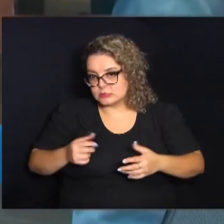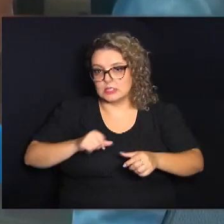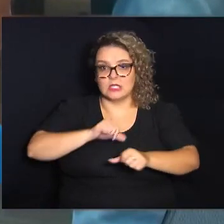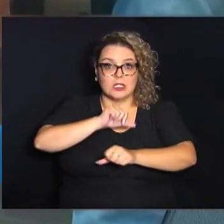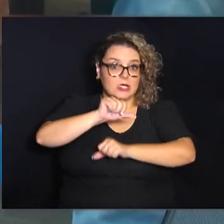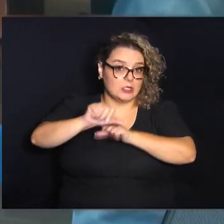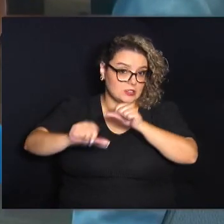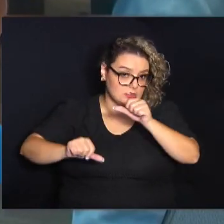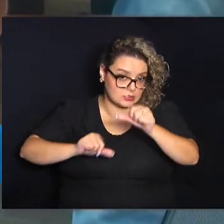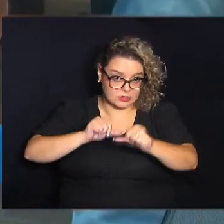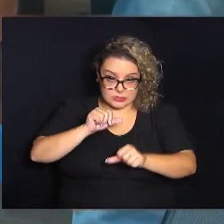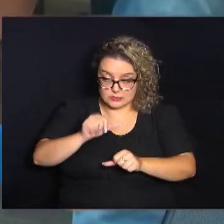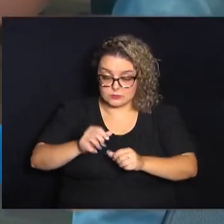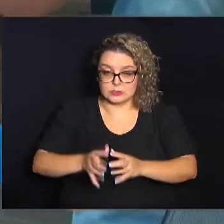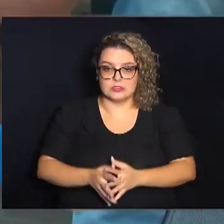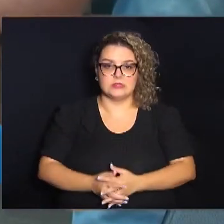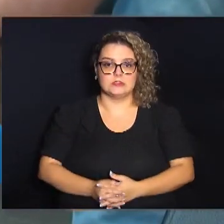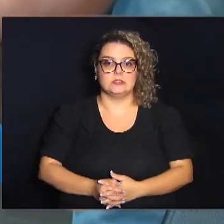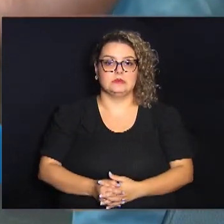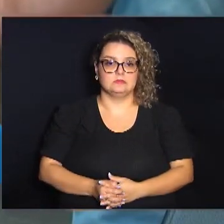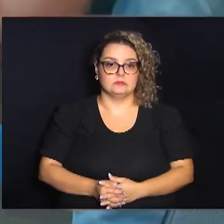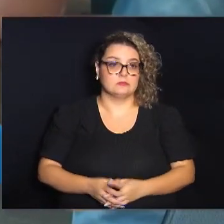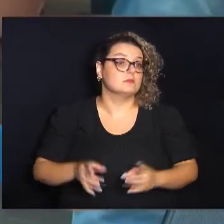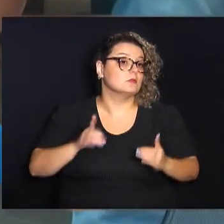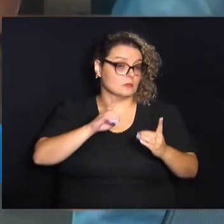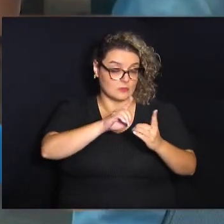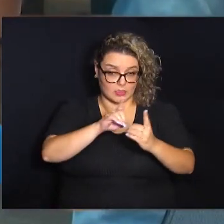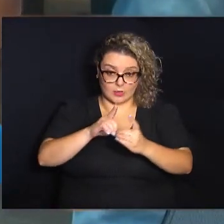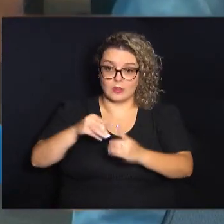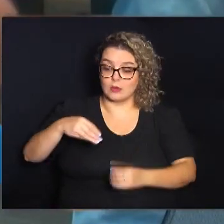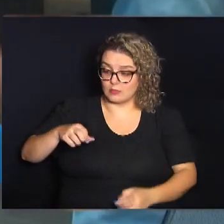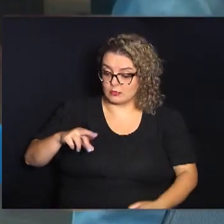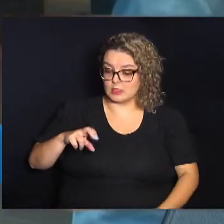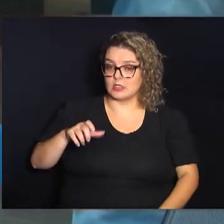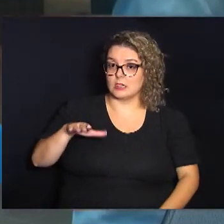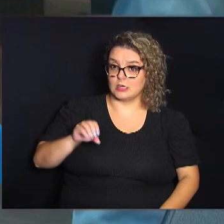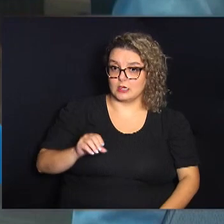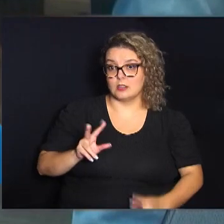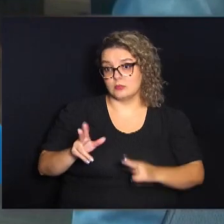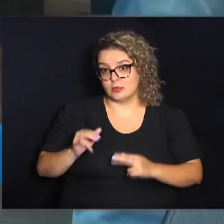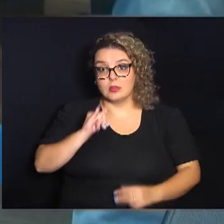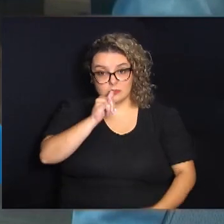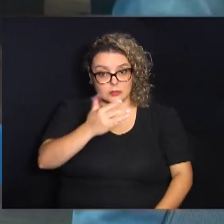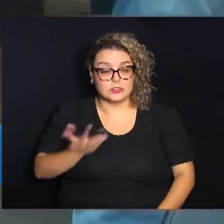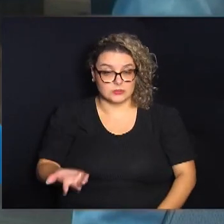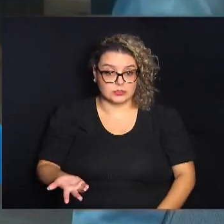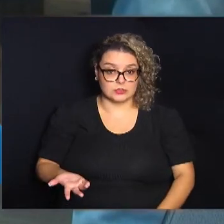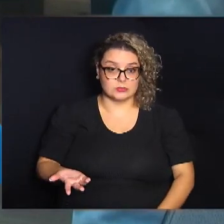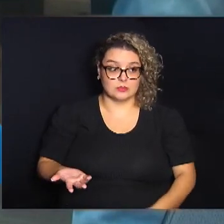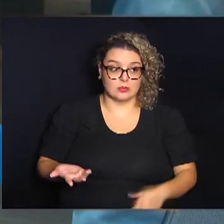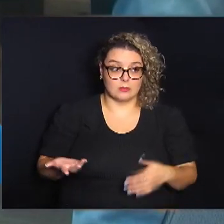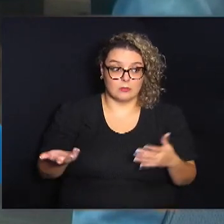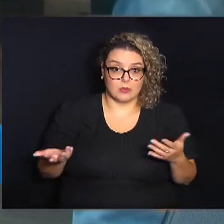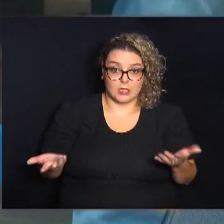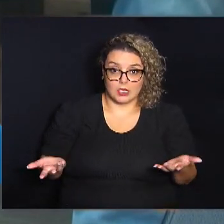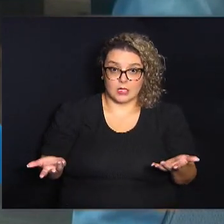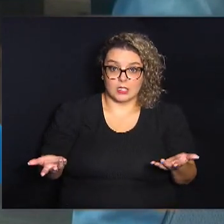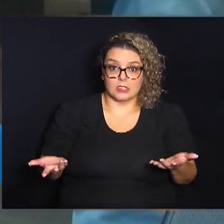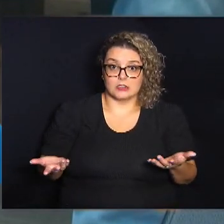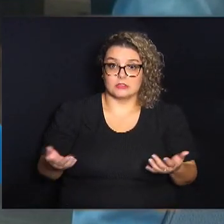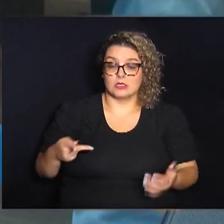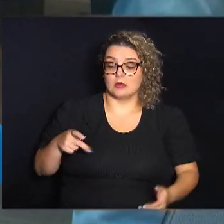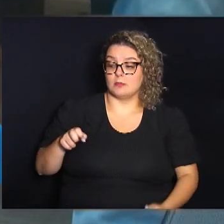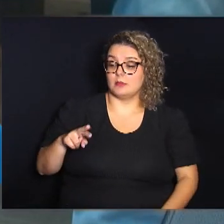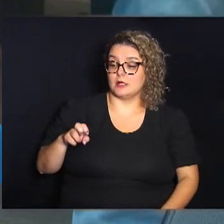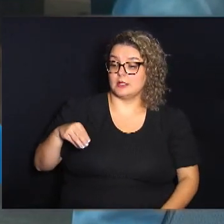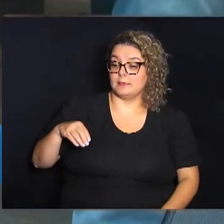mudanças, elas atendem ao mercado, como foi dito, só que na questão da